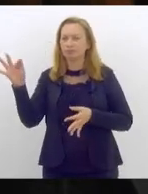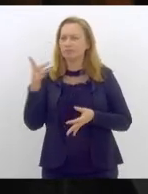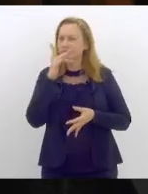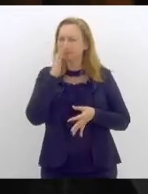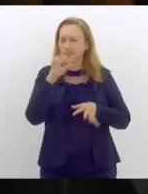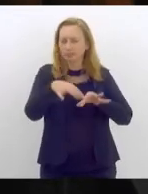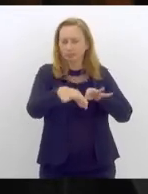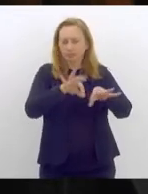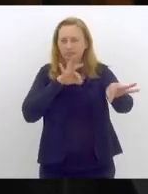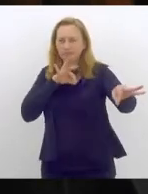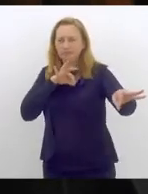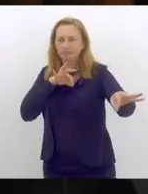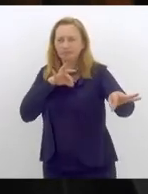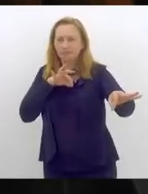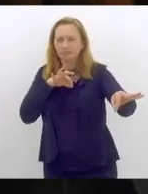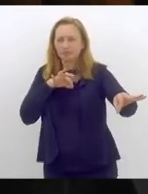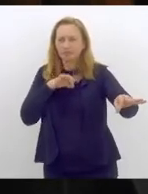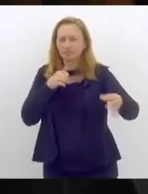eu desconheço